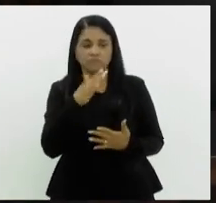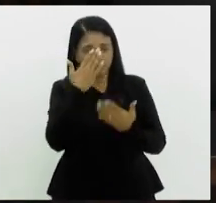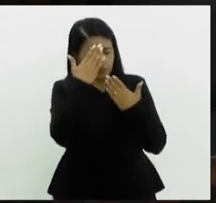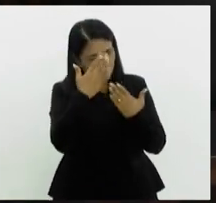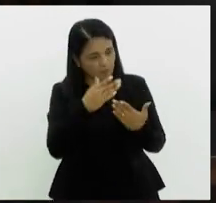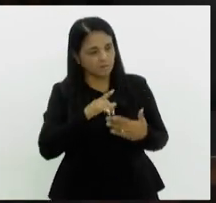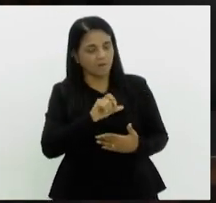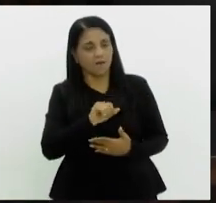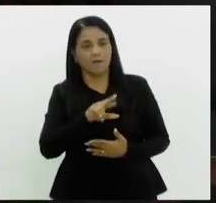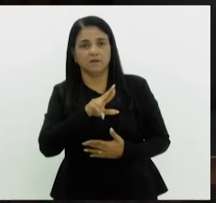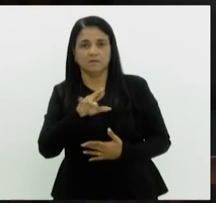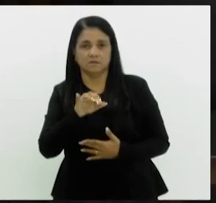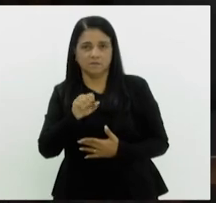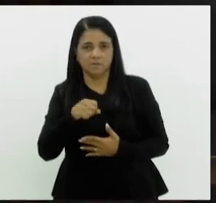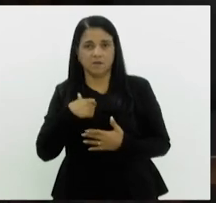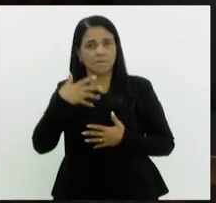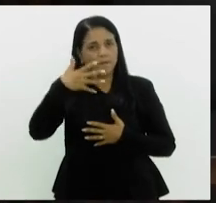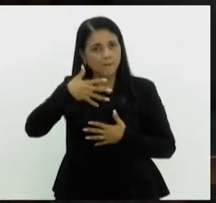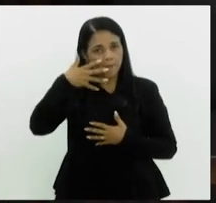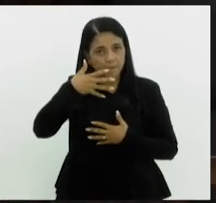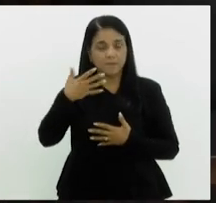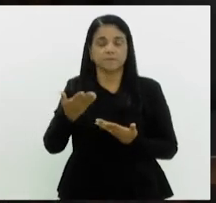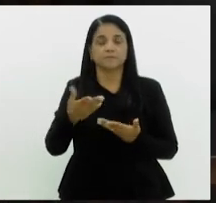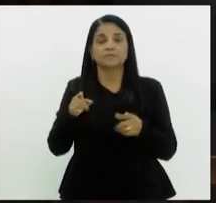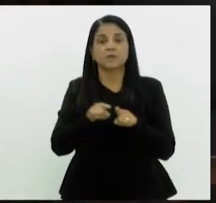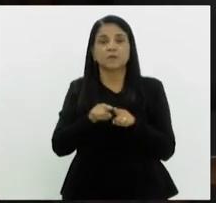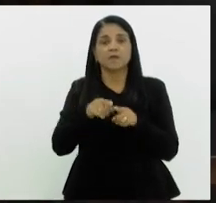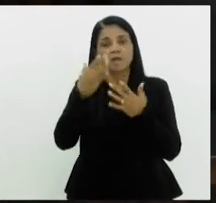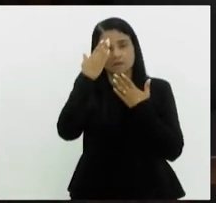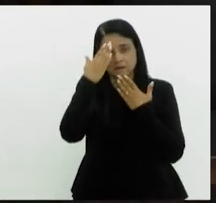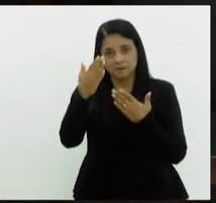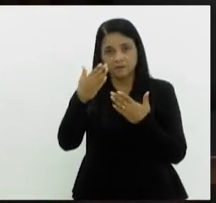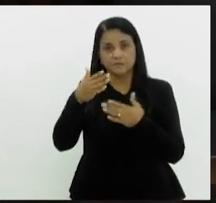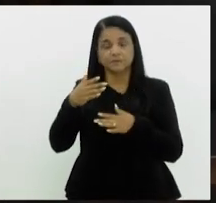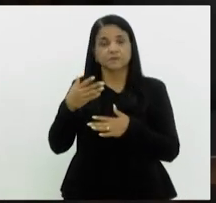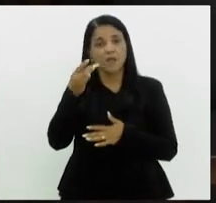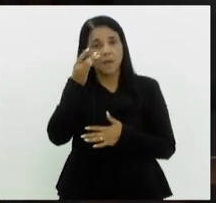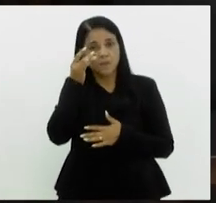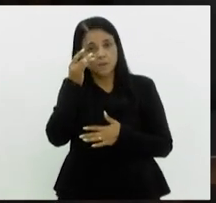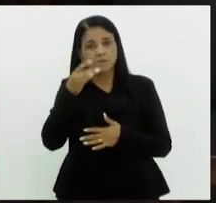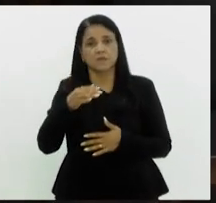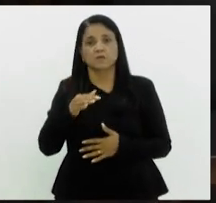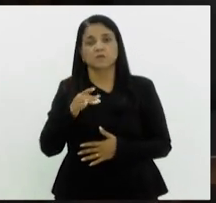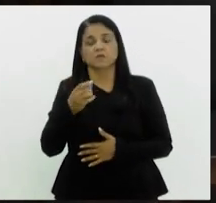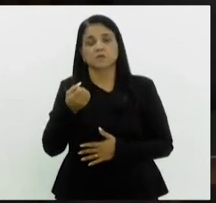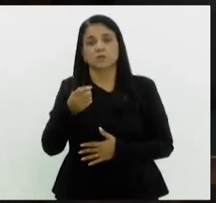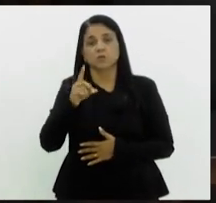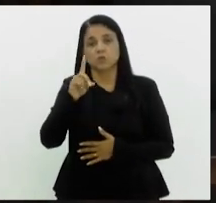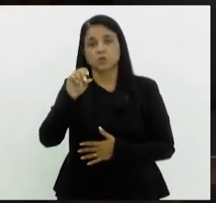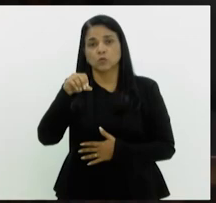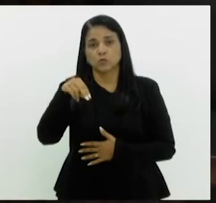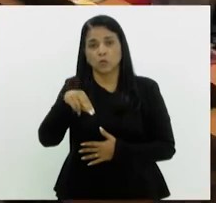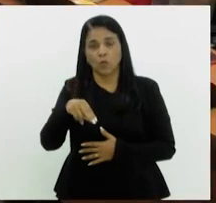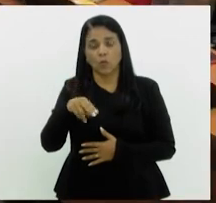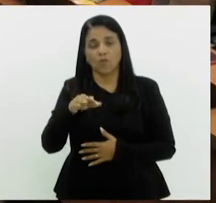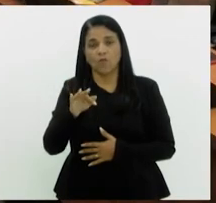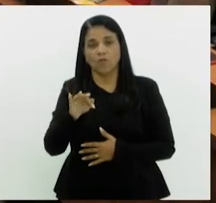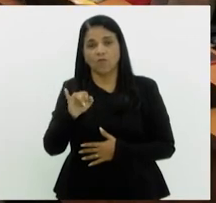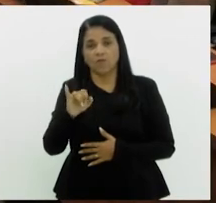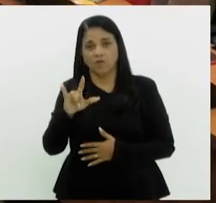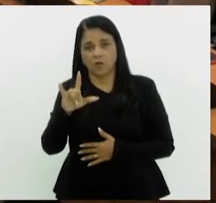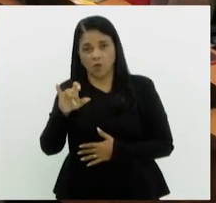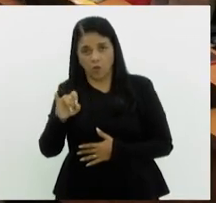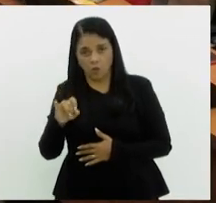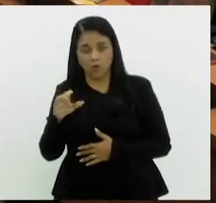obrigada. Quero agradecer aqui a presença também do querido Dom Filó, da Cultne, da TV,